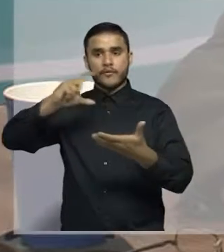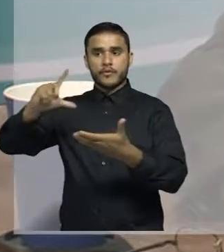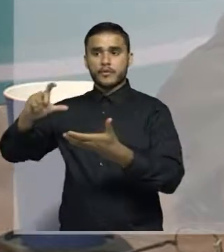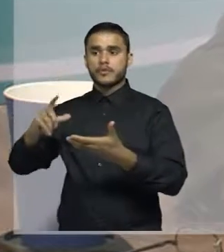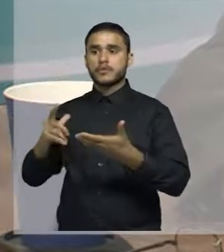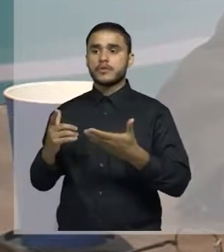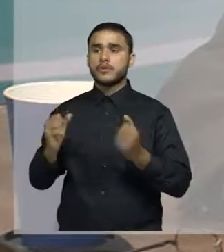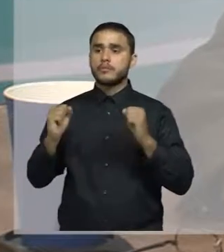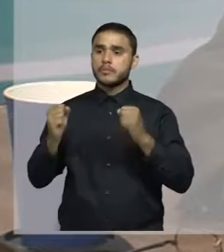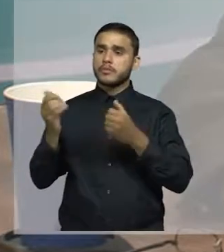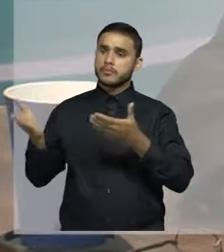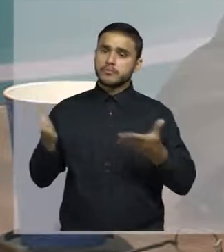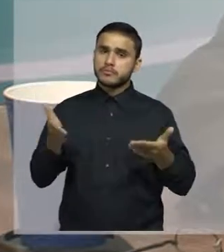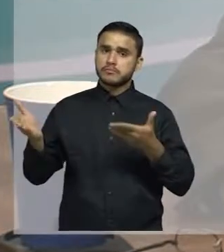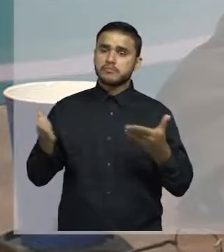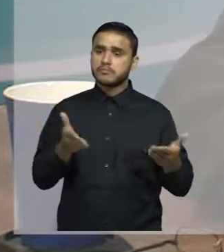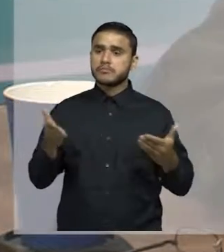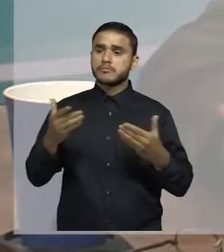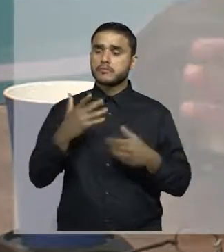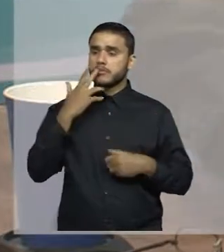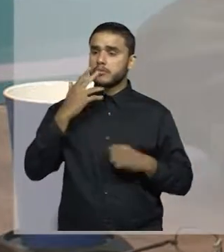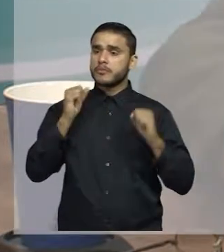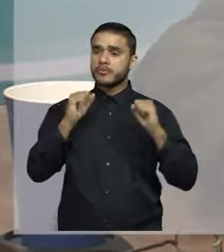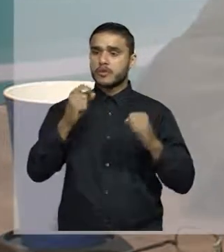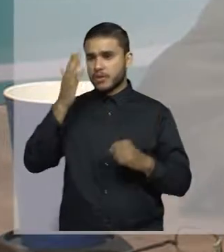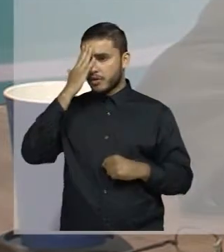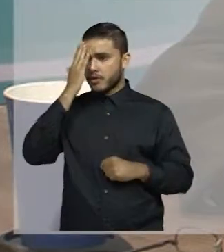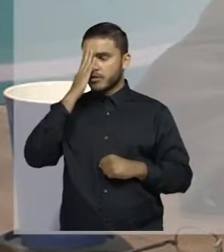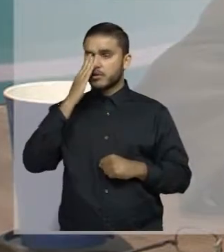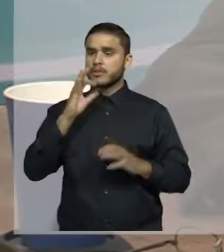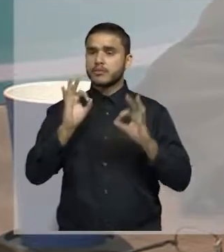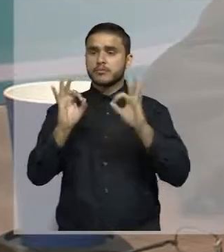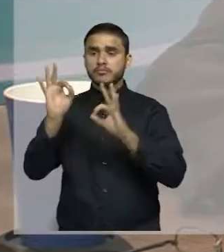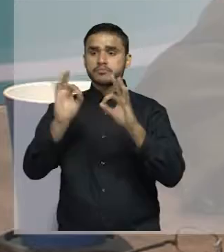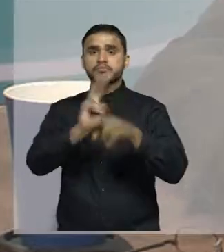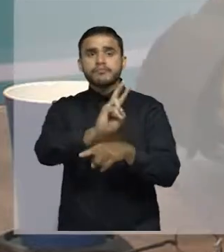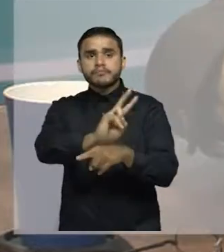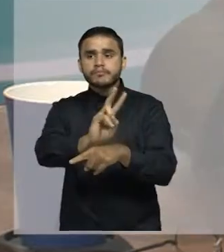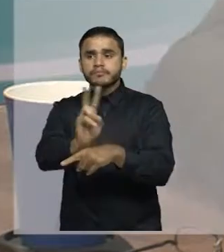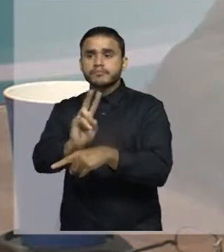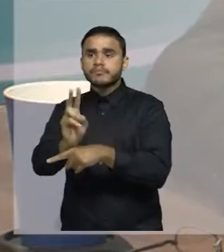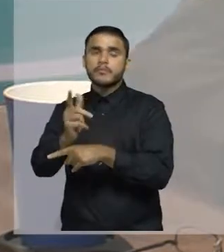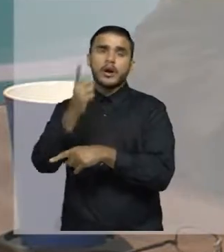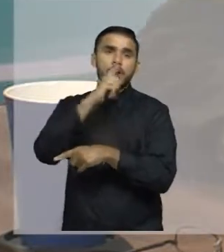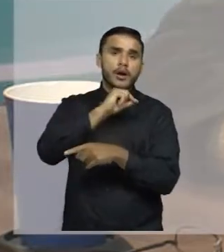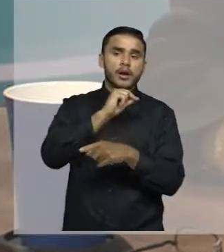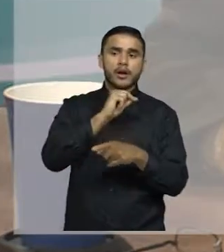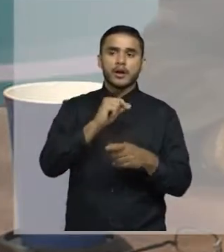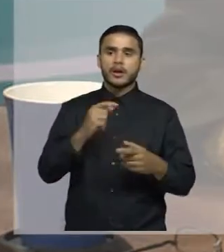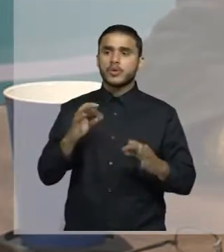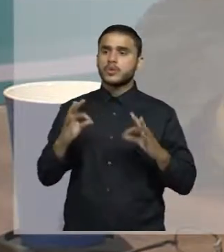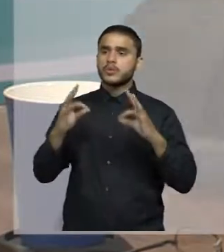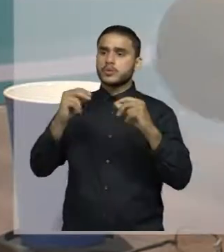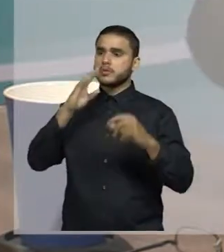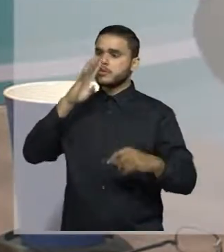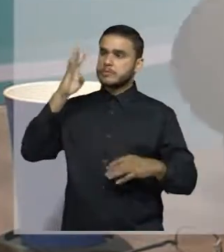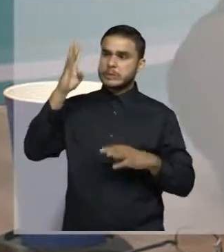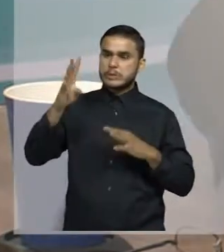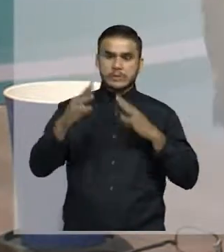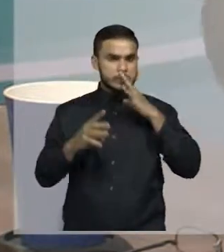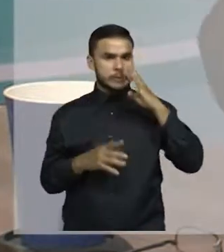para lhes dar acesso mais fácil, para distingui-los. Para identificar pessoas com mandado de prisão e foram criticados,